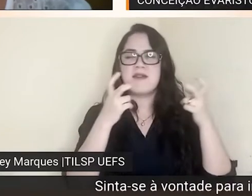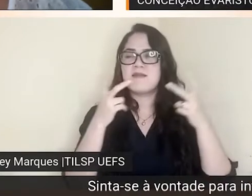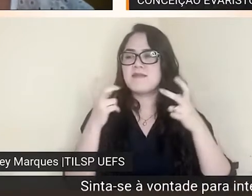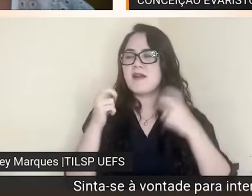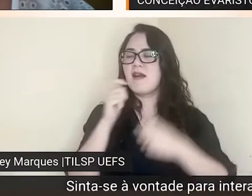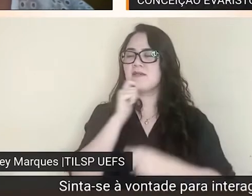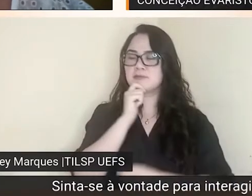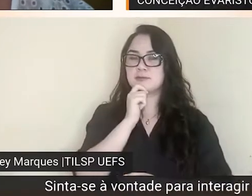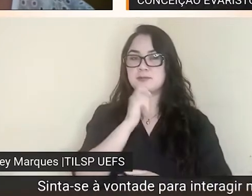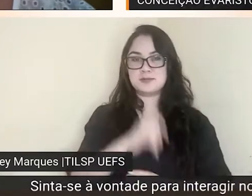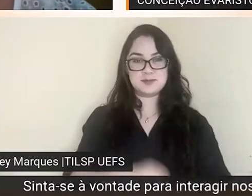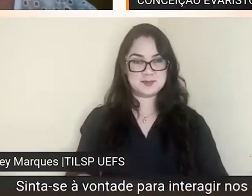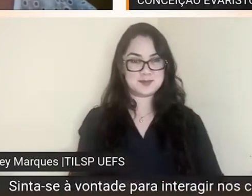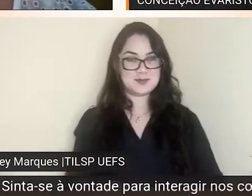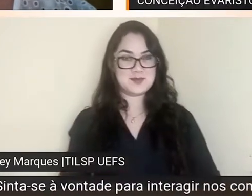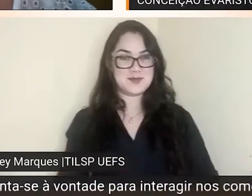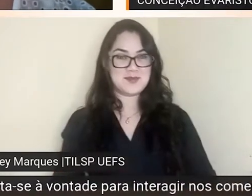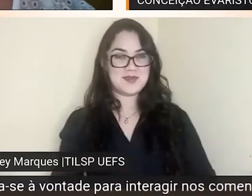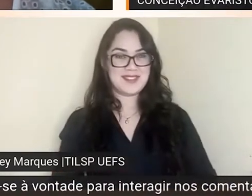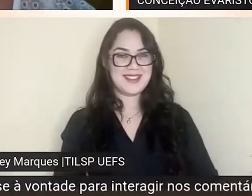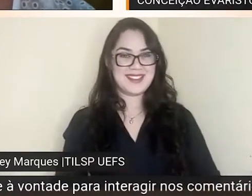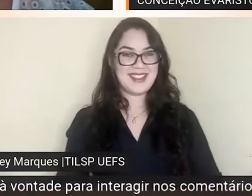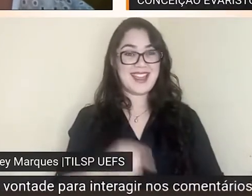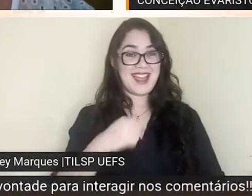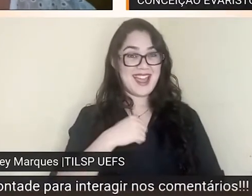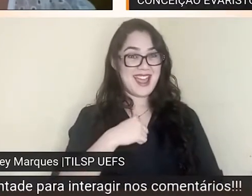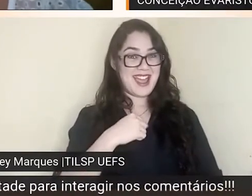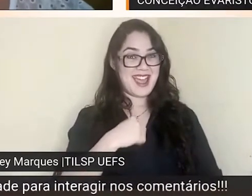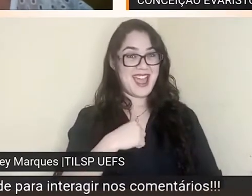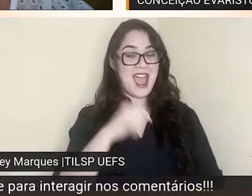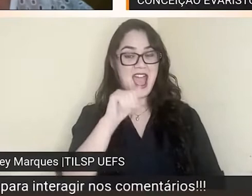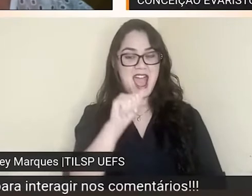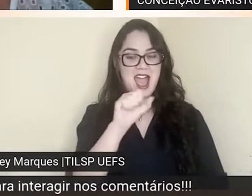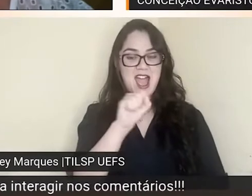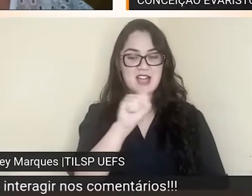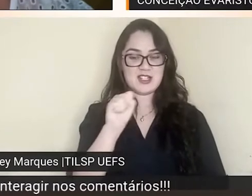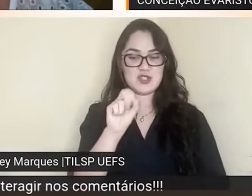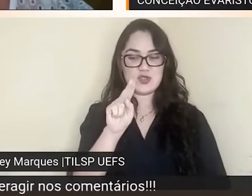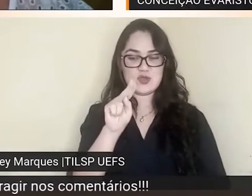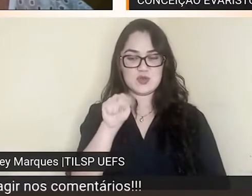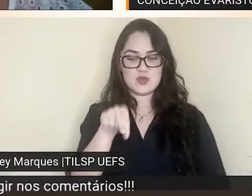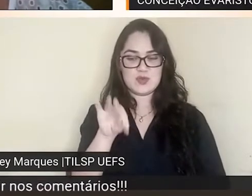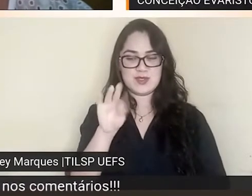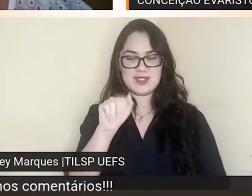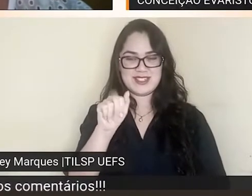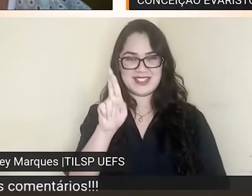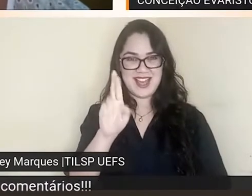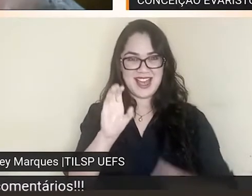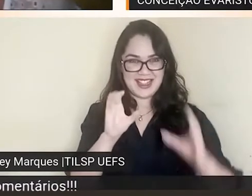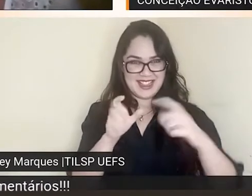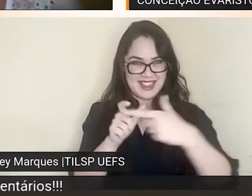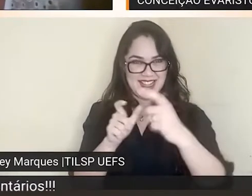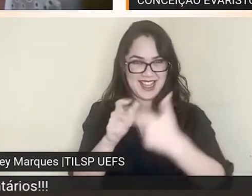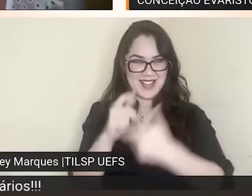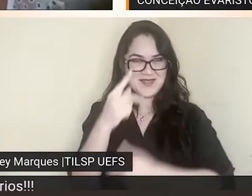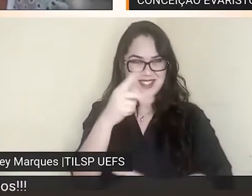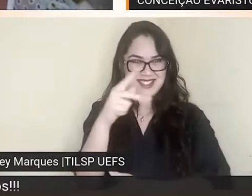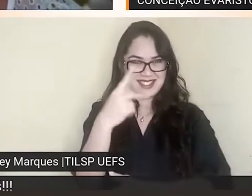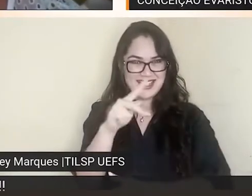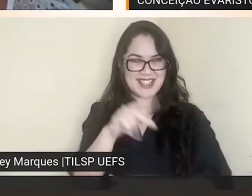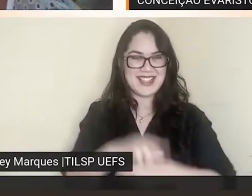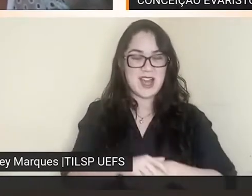Eu, inclusive, peguei esse termo seu também, desse assuntar. Como escritor, É, como escritor, tem